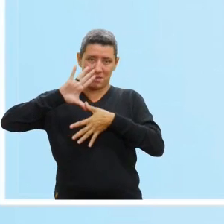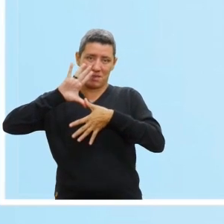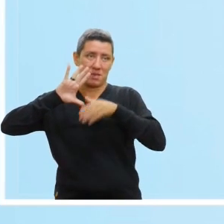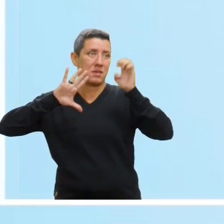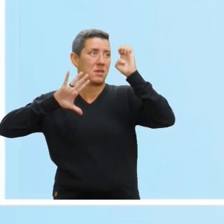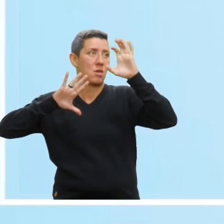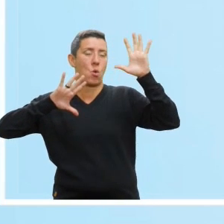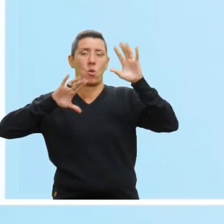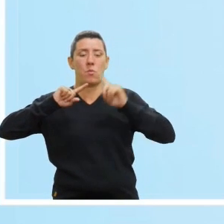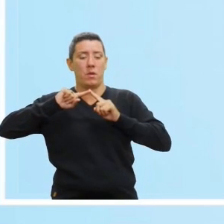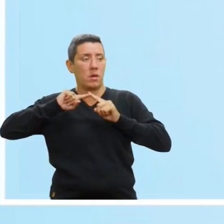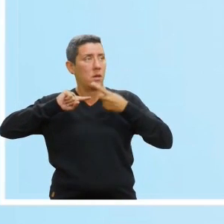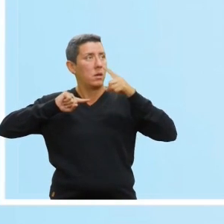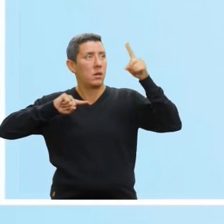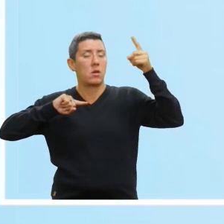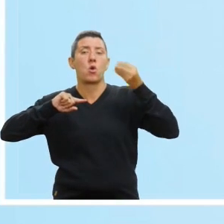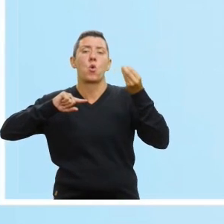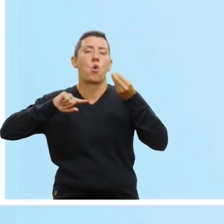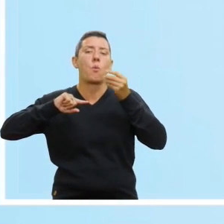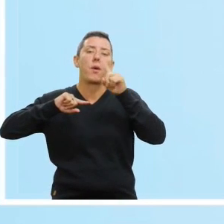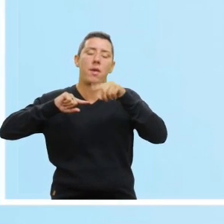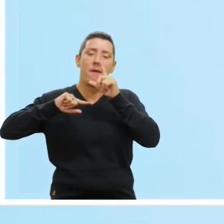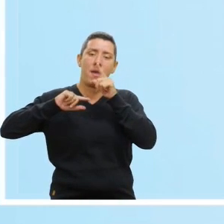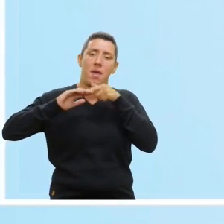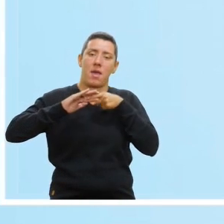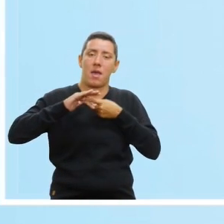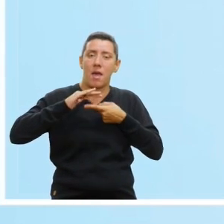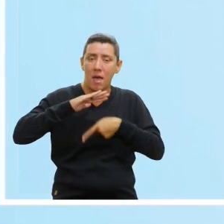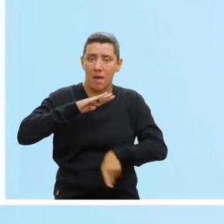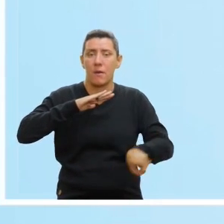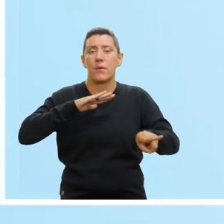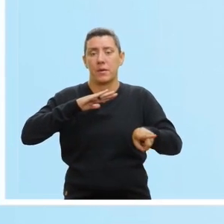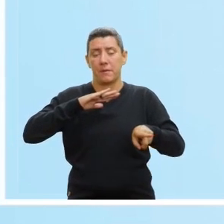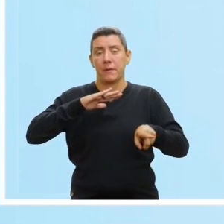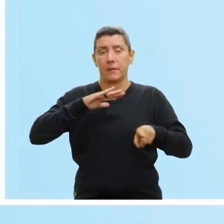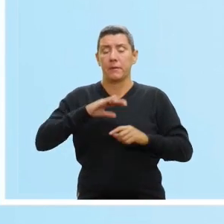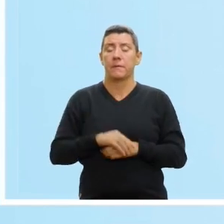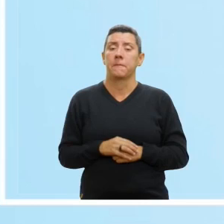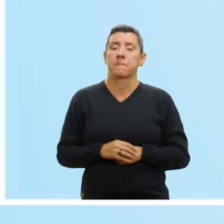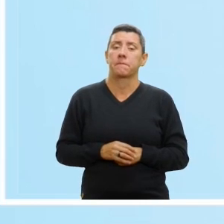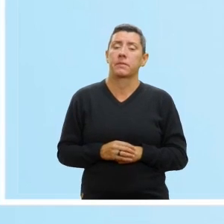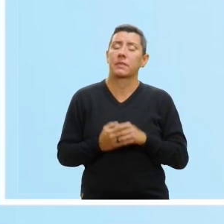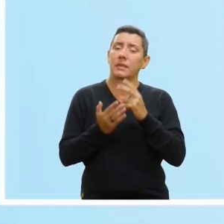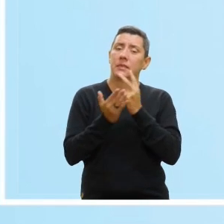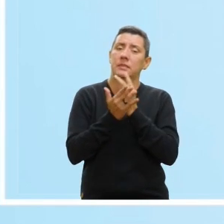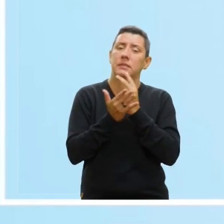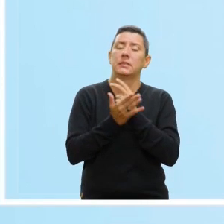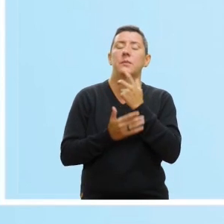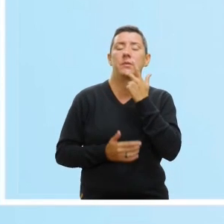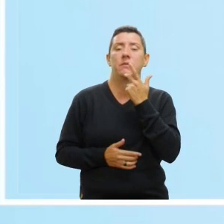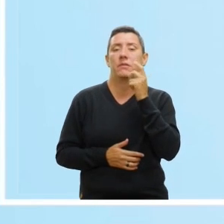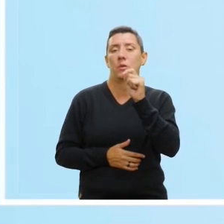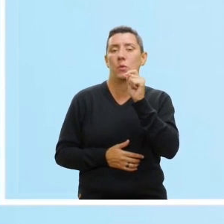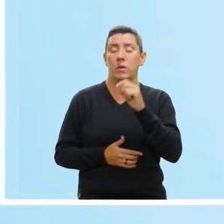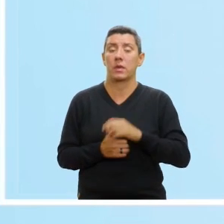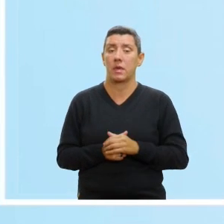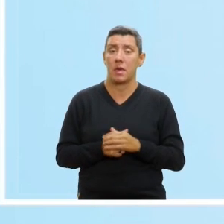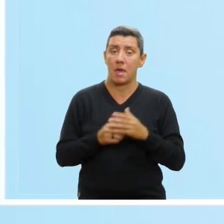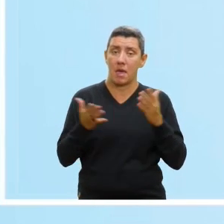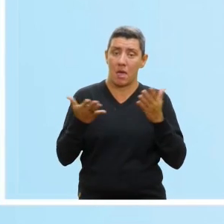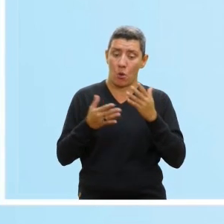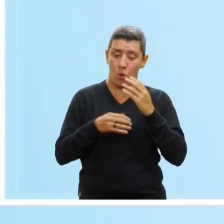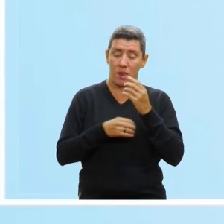o DWDM, ele é utilizado porque a quantidade de dados hoje, a gente fala muito isso, né? A quantidade de dados cada vez